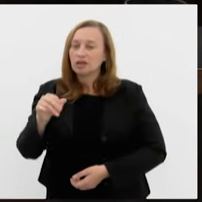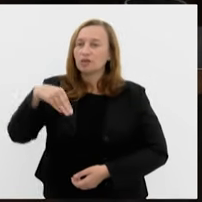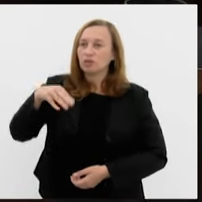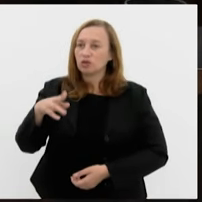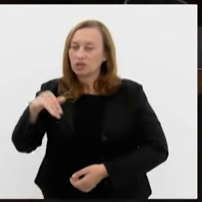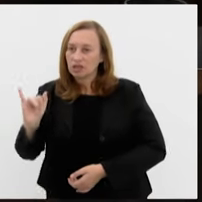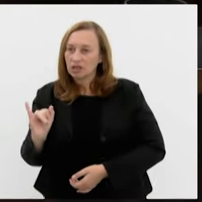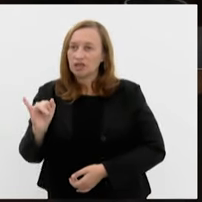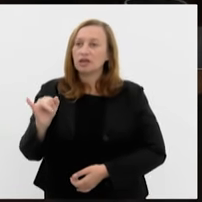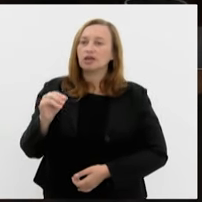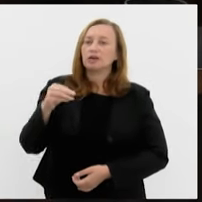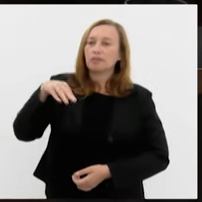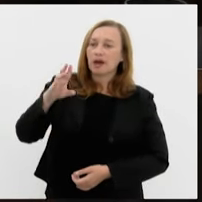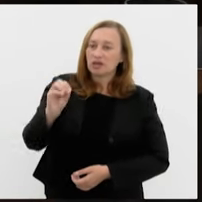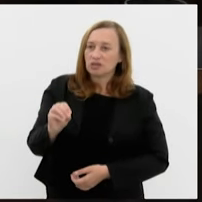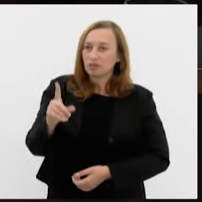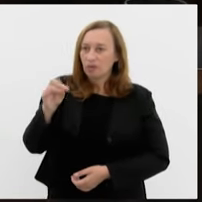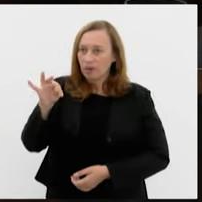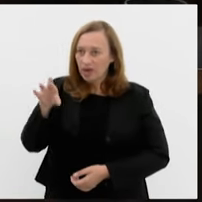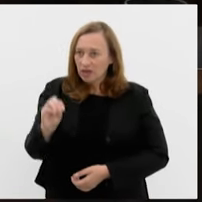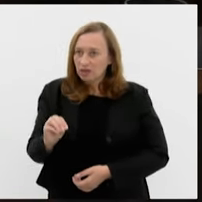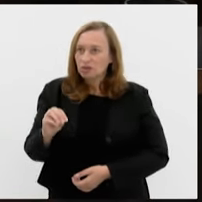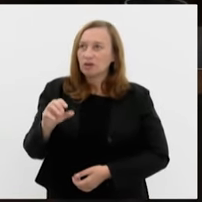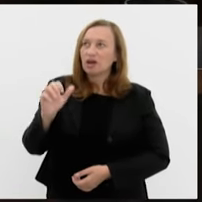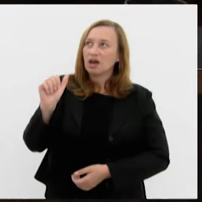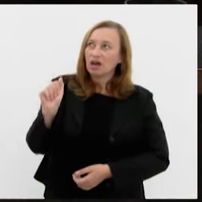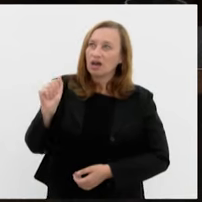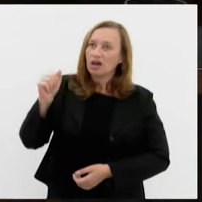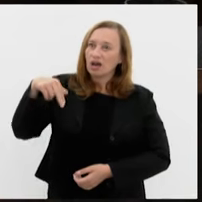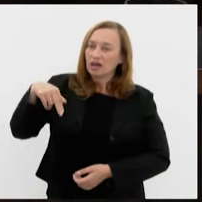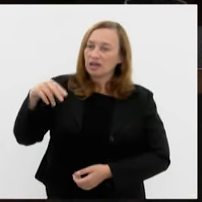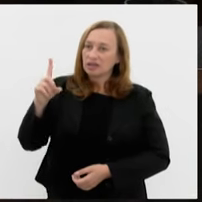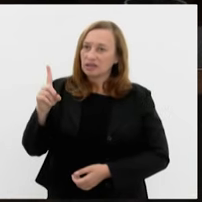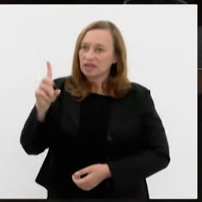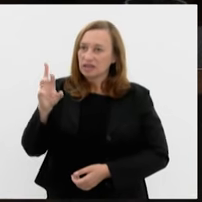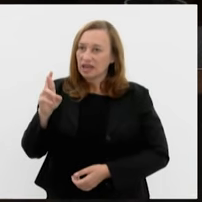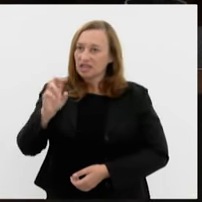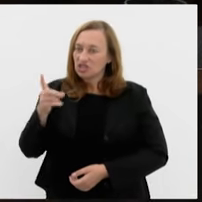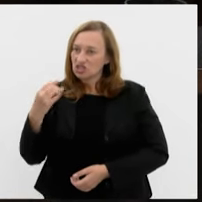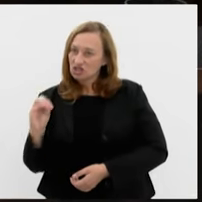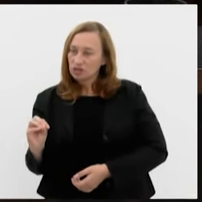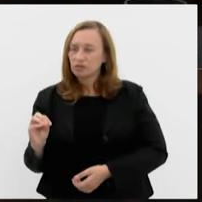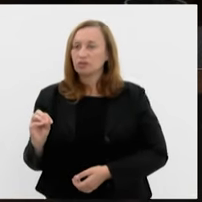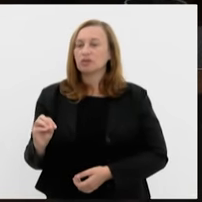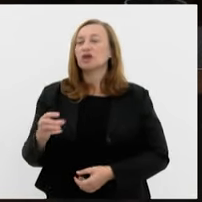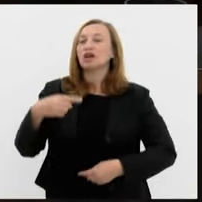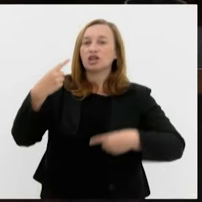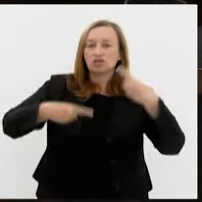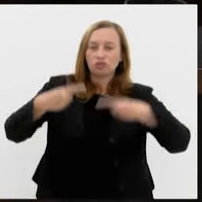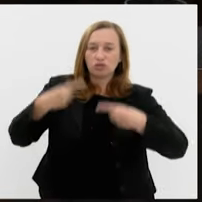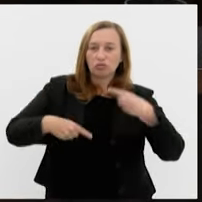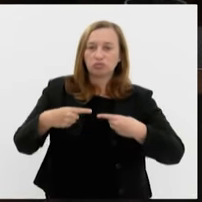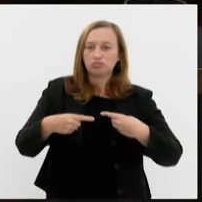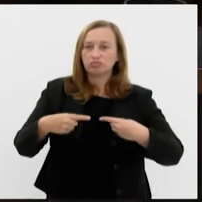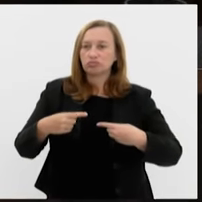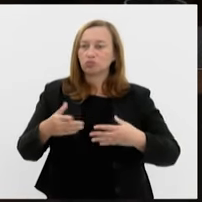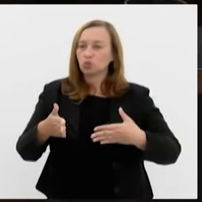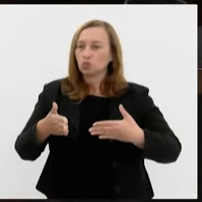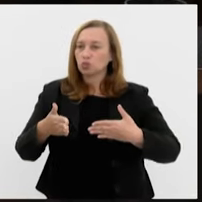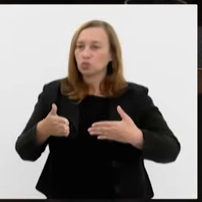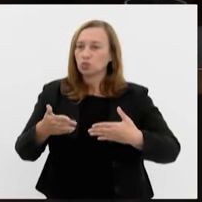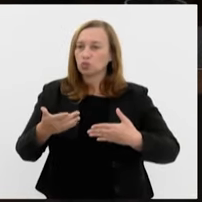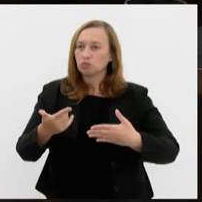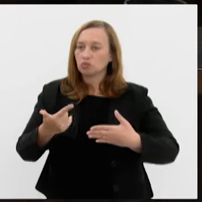pachec e Andrezinho Siciliano em discussão em discussão não havendo